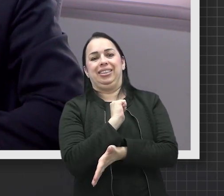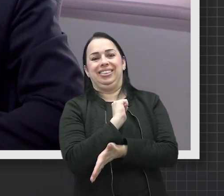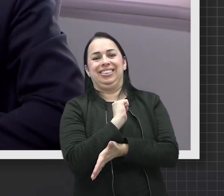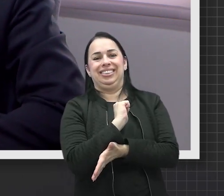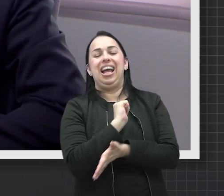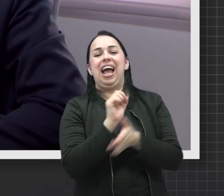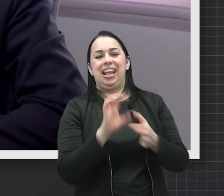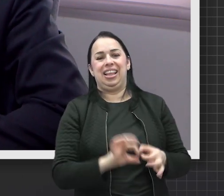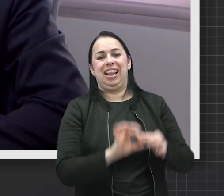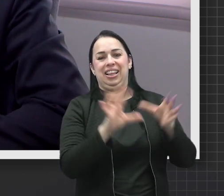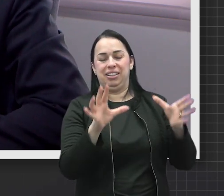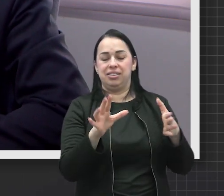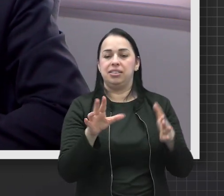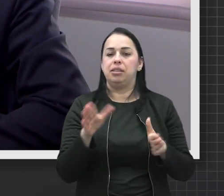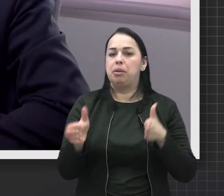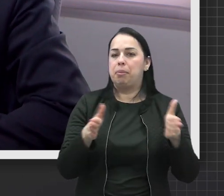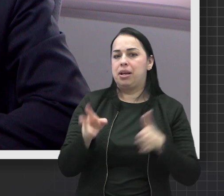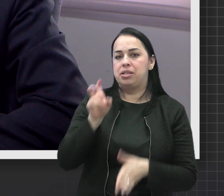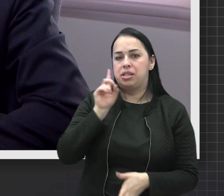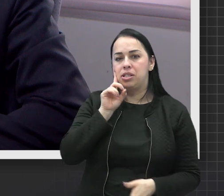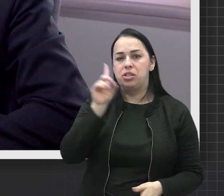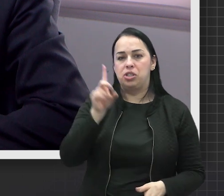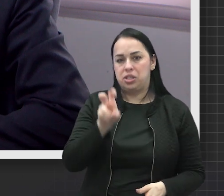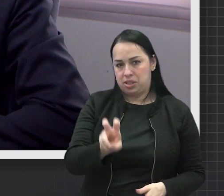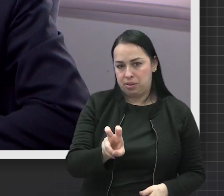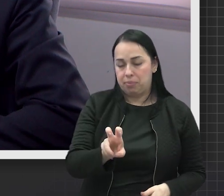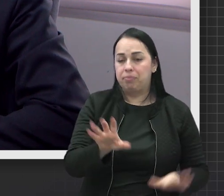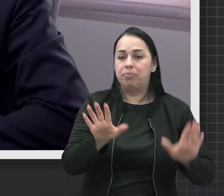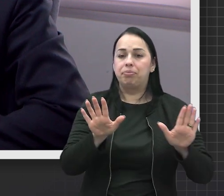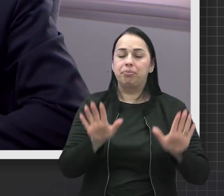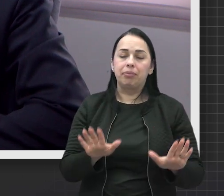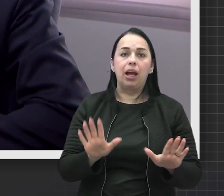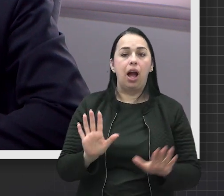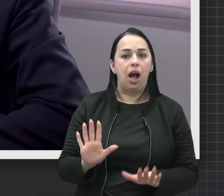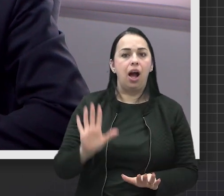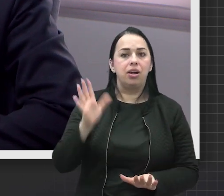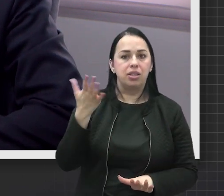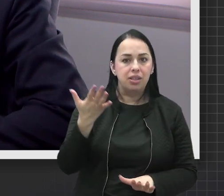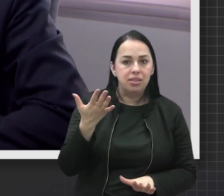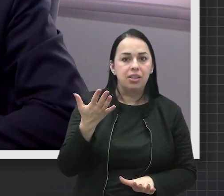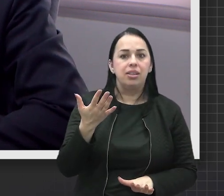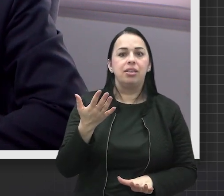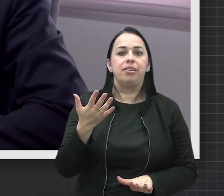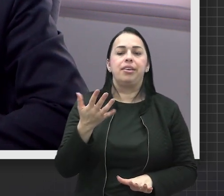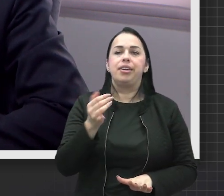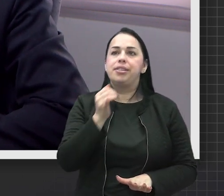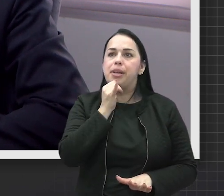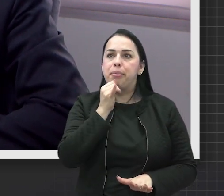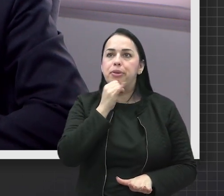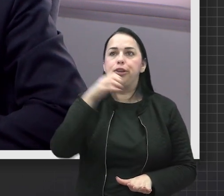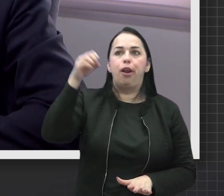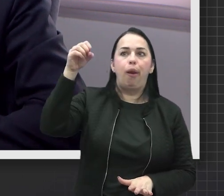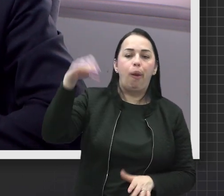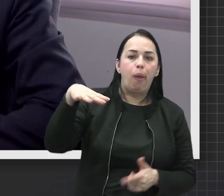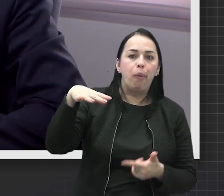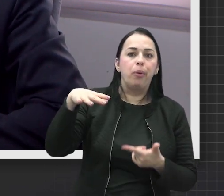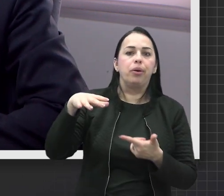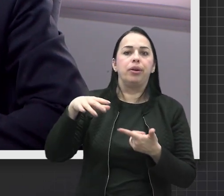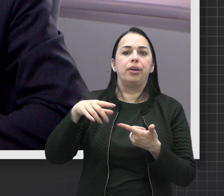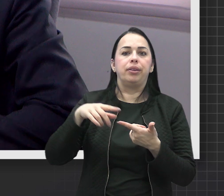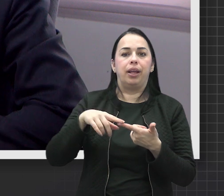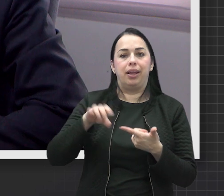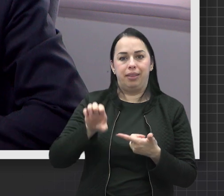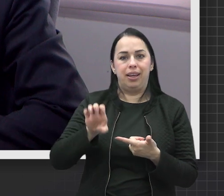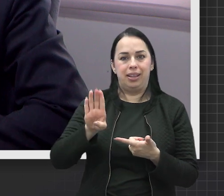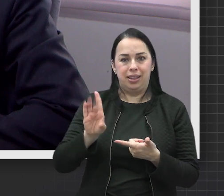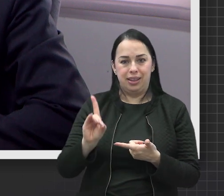mas existe um prazo de 5 dias. Isso acontece muito em casos de inadimplemento de energia, que